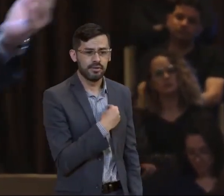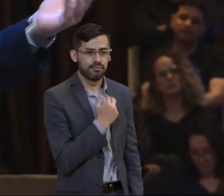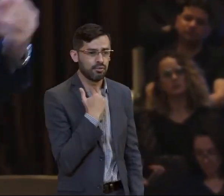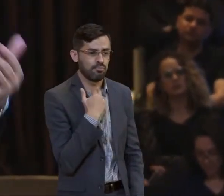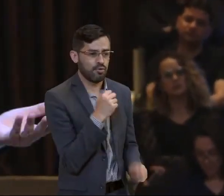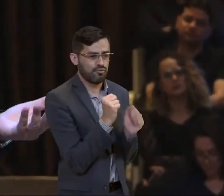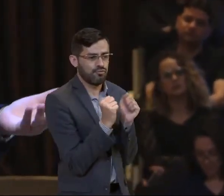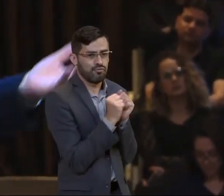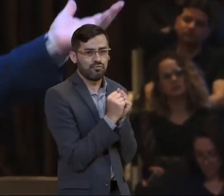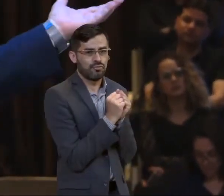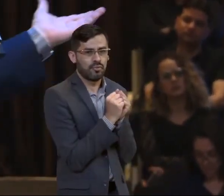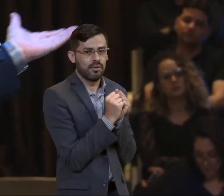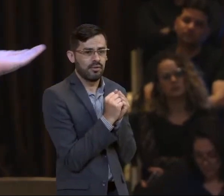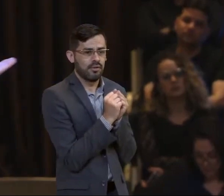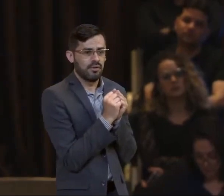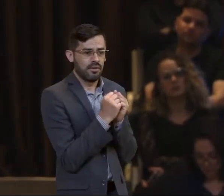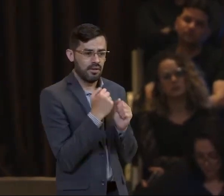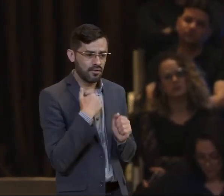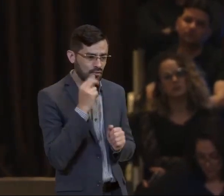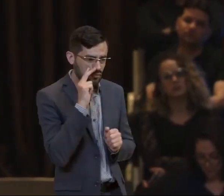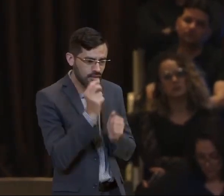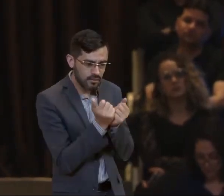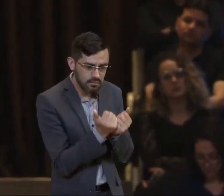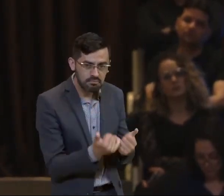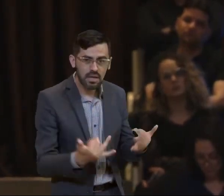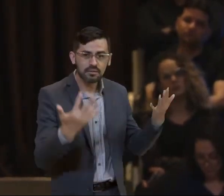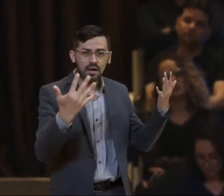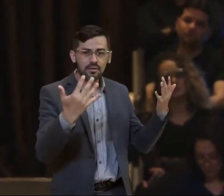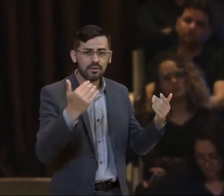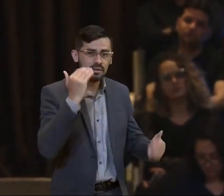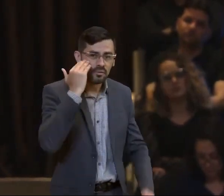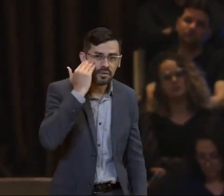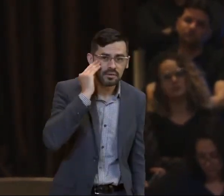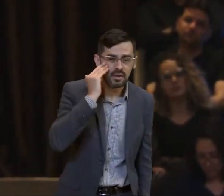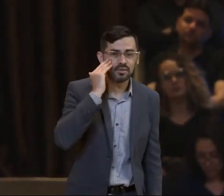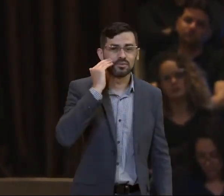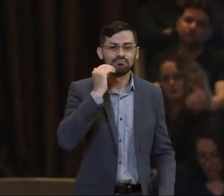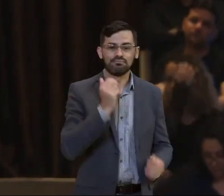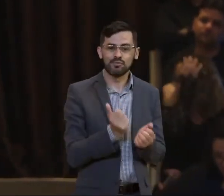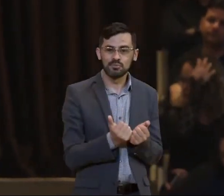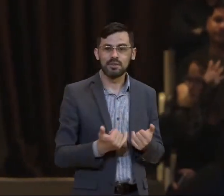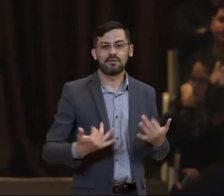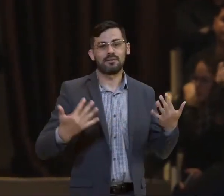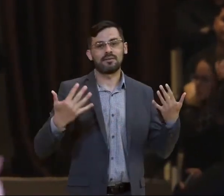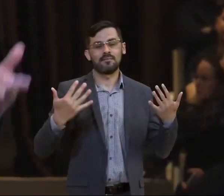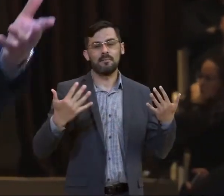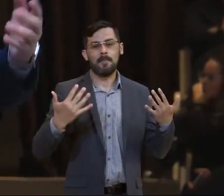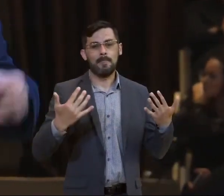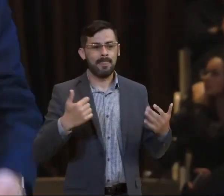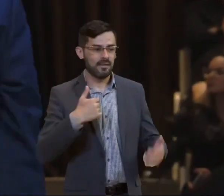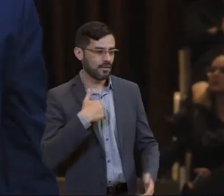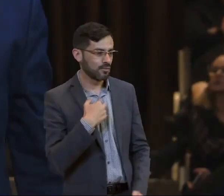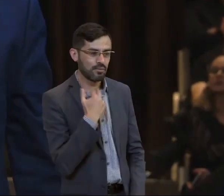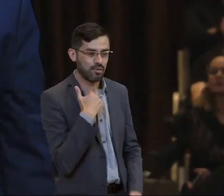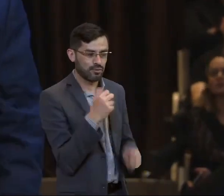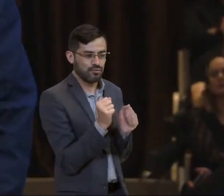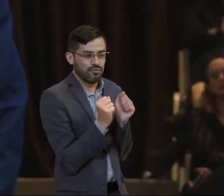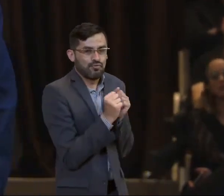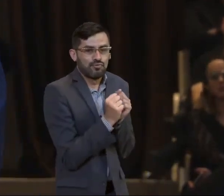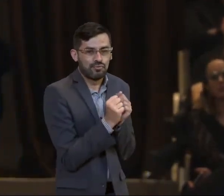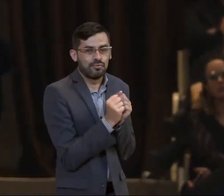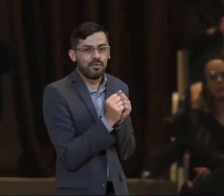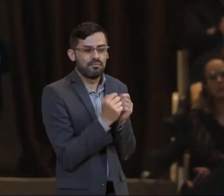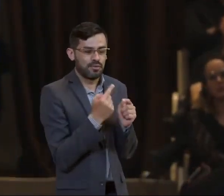tenho como eu ficar aqui, eu vi o milagre, eu entendo desse milagre, eu não tenho como ficar